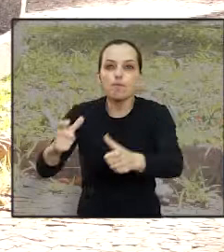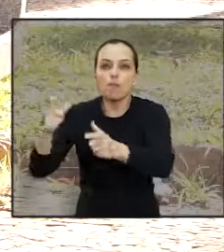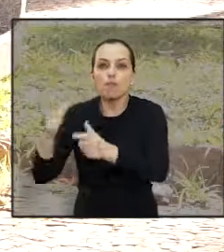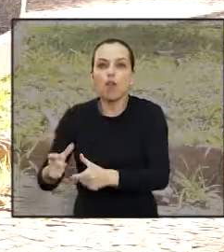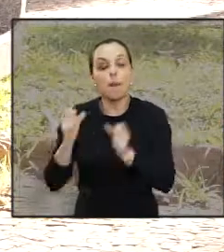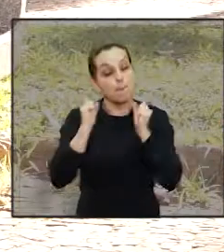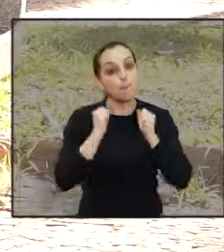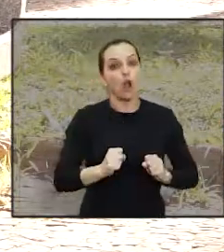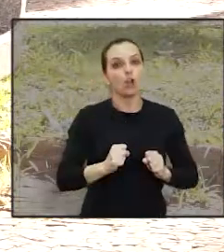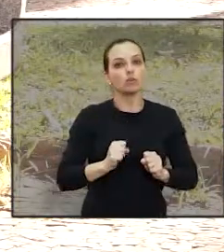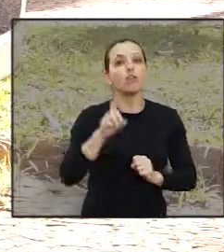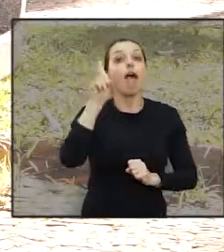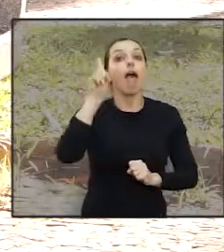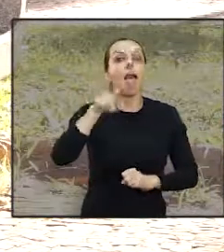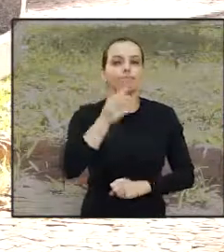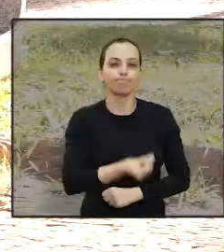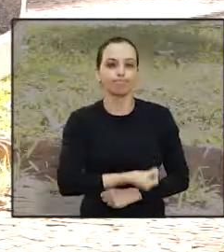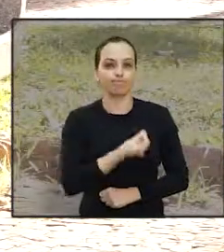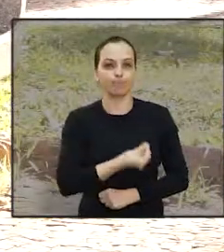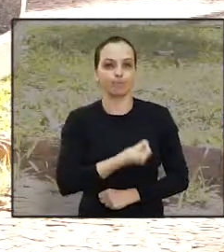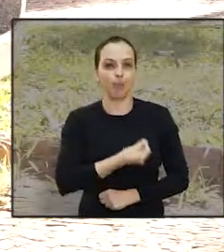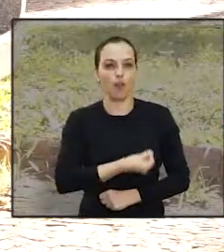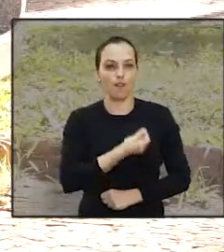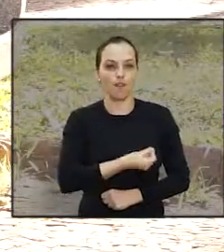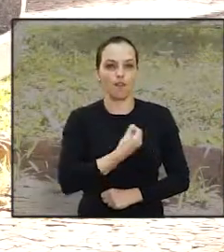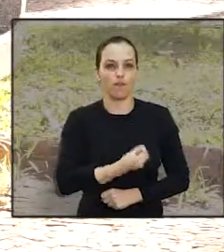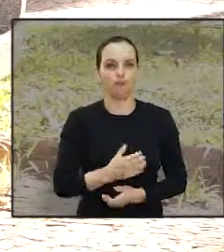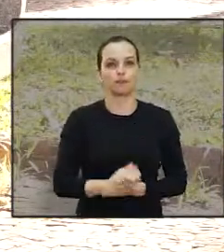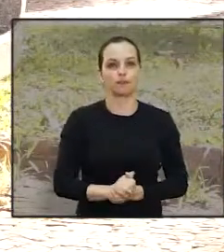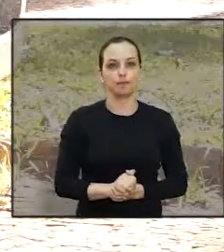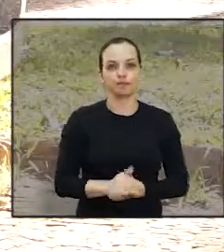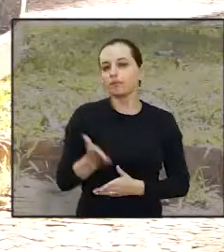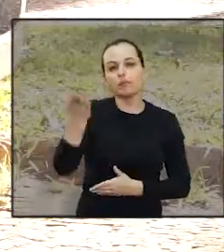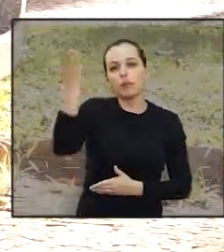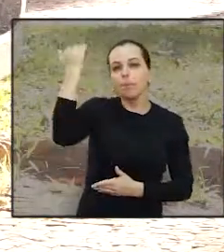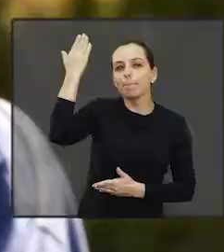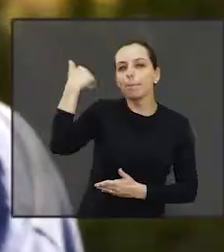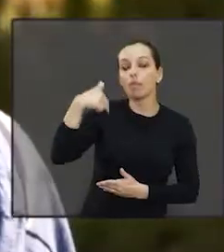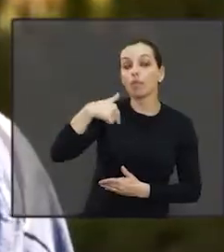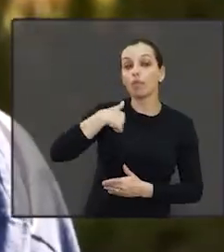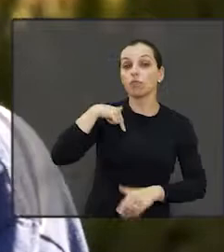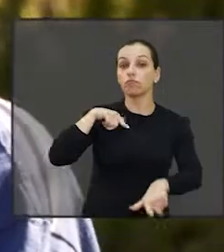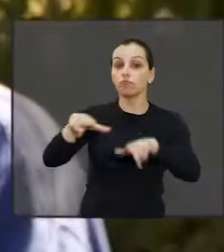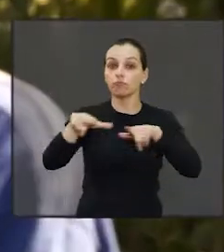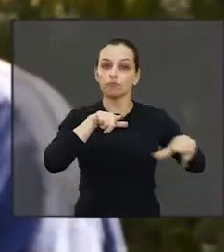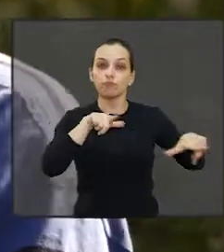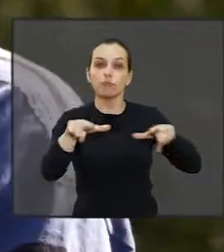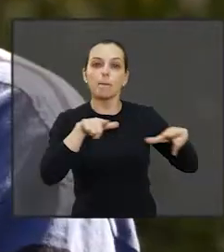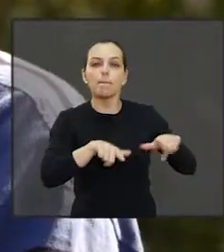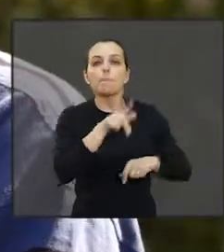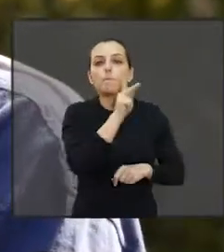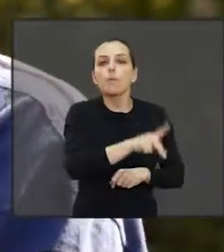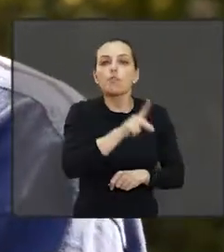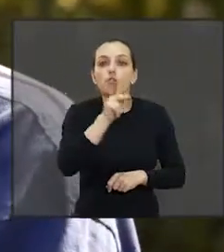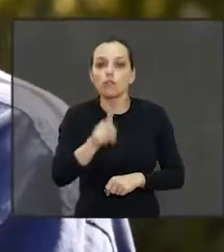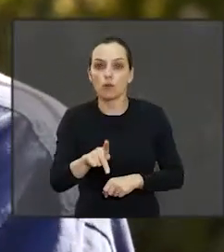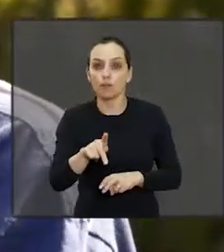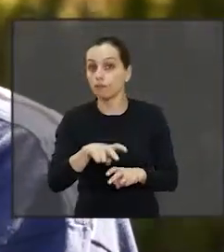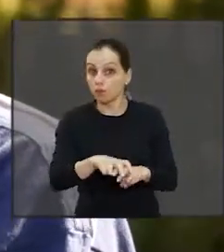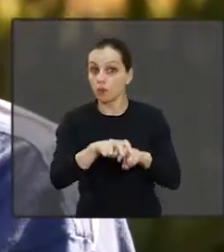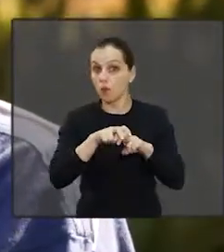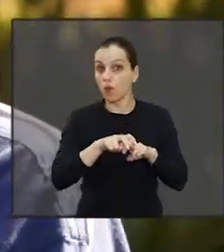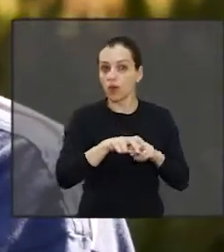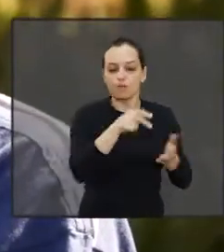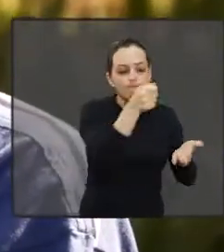A poesia simplesmente, ela está aqui, está presente, ela vem. A educação